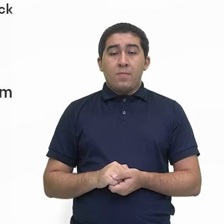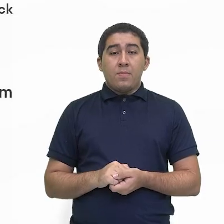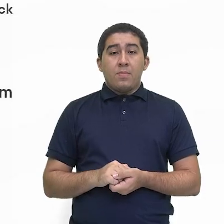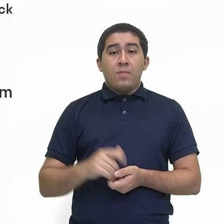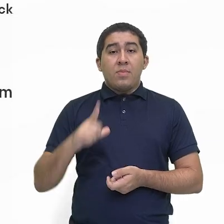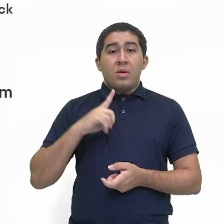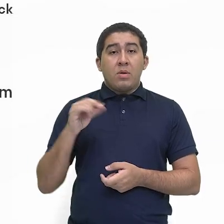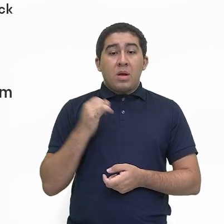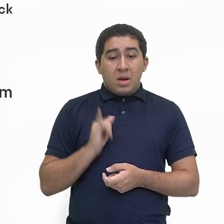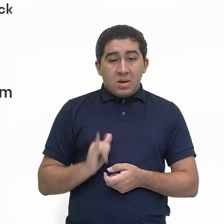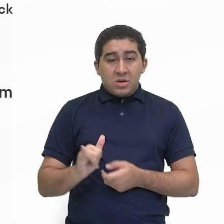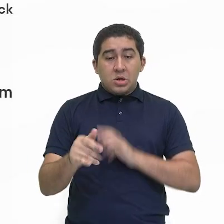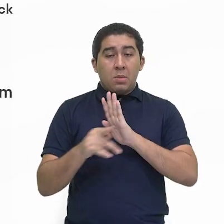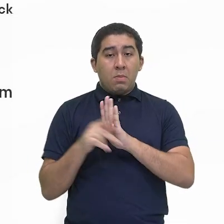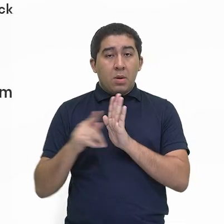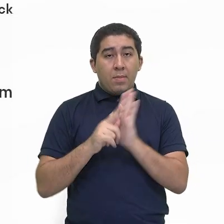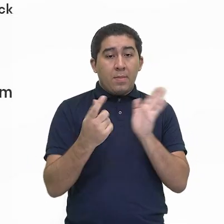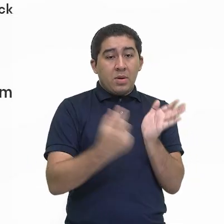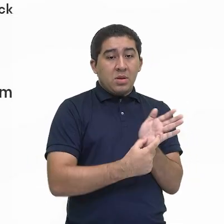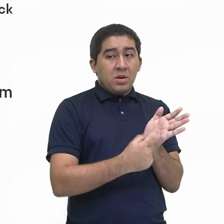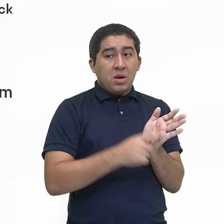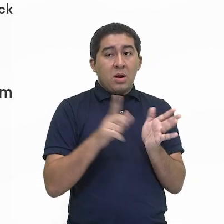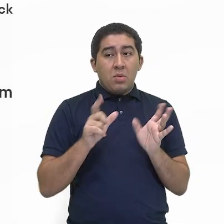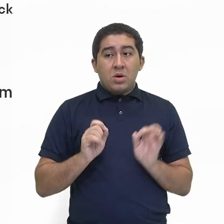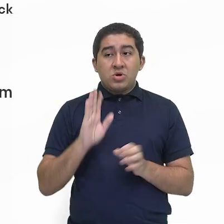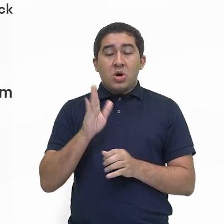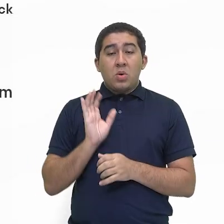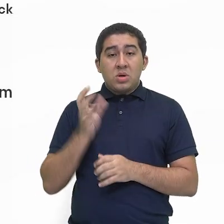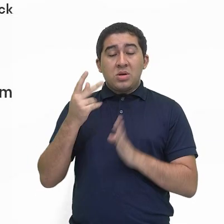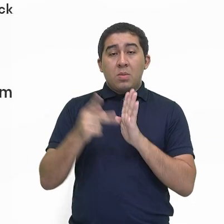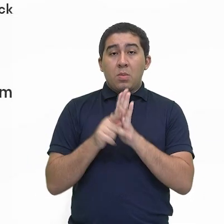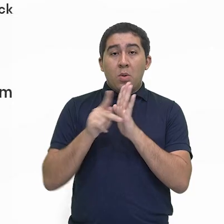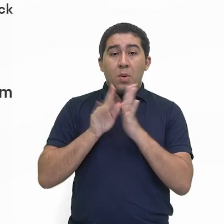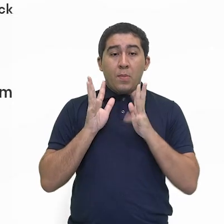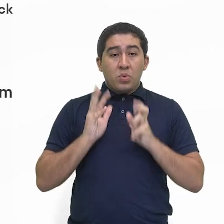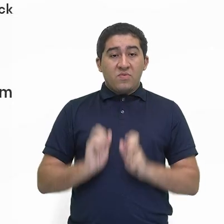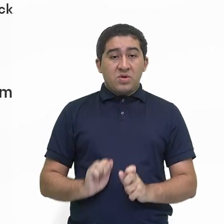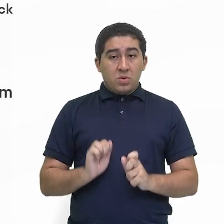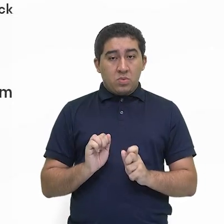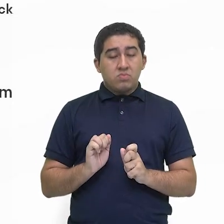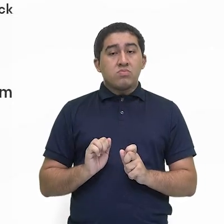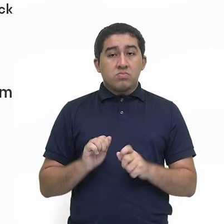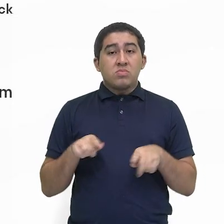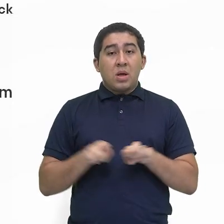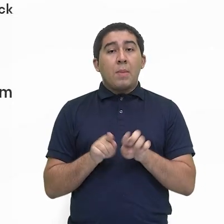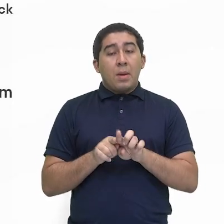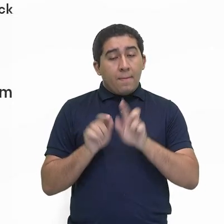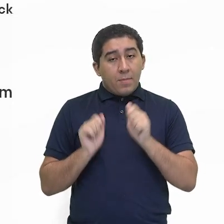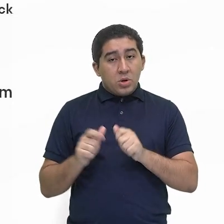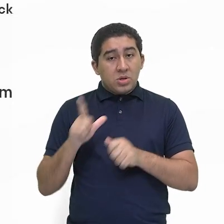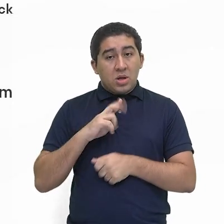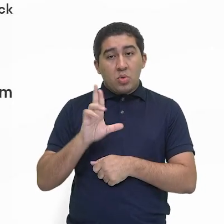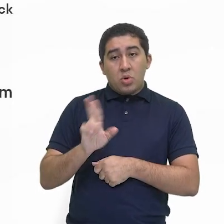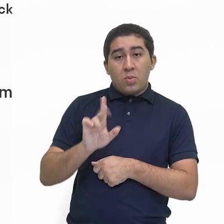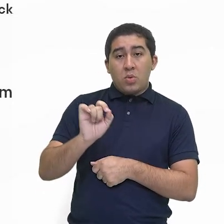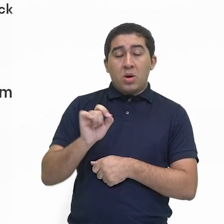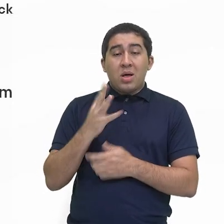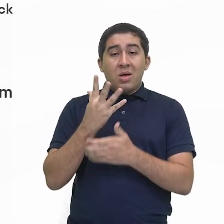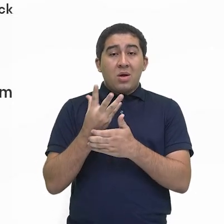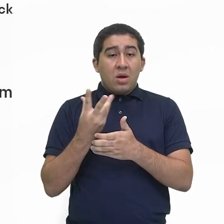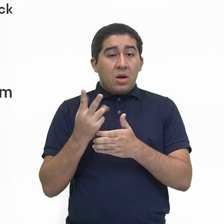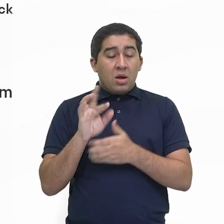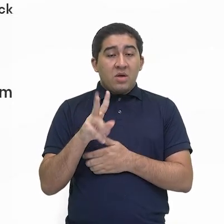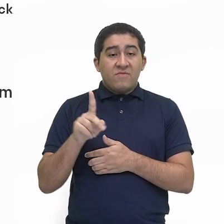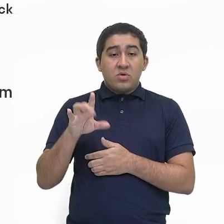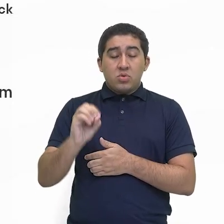a energia da bateria para a reação de purificação do cobre, que também pode ser chamado de refino